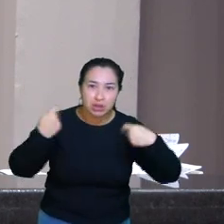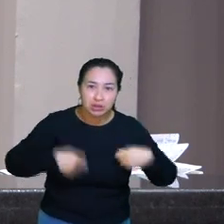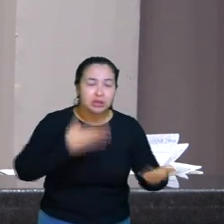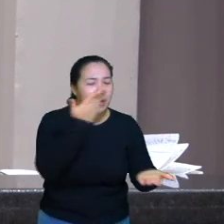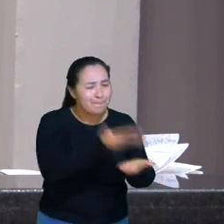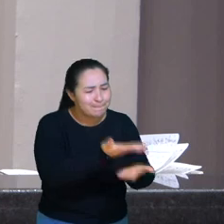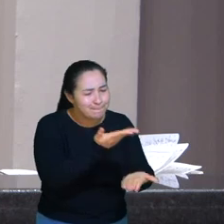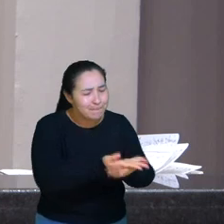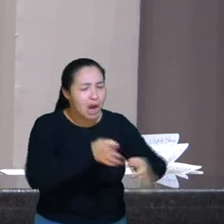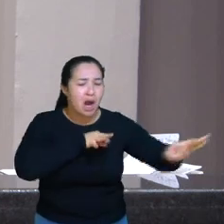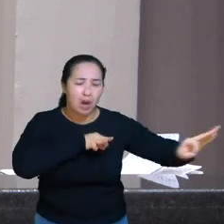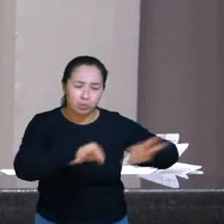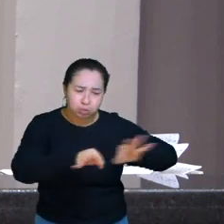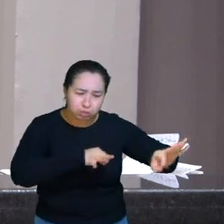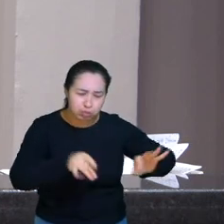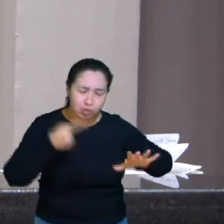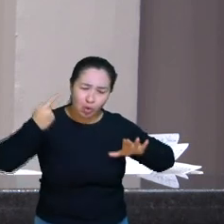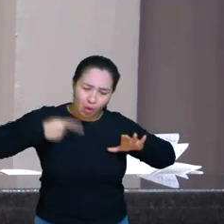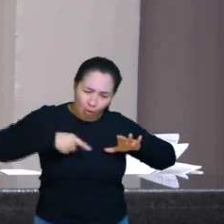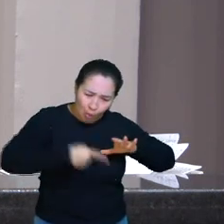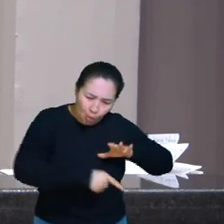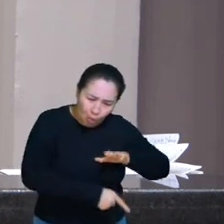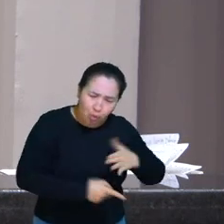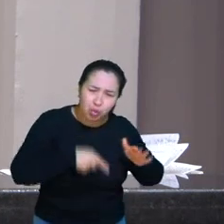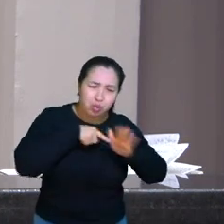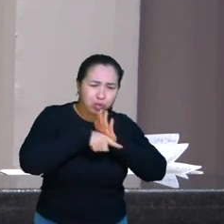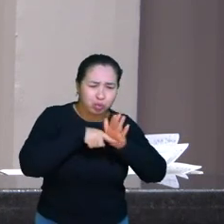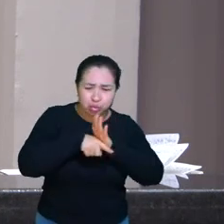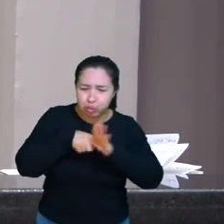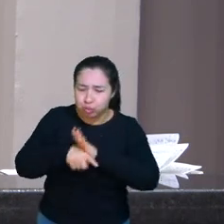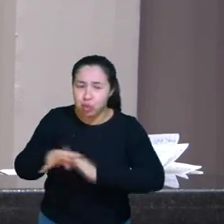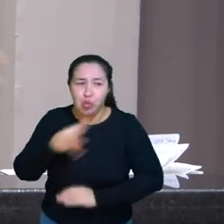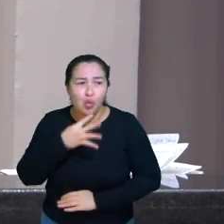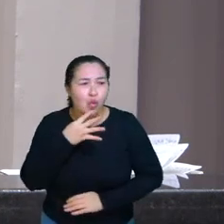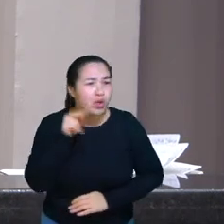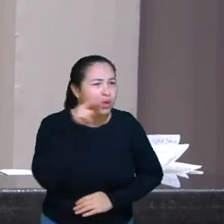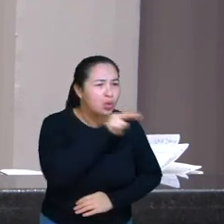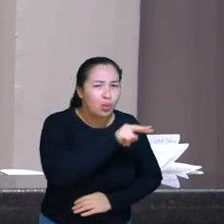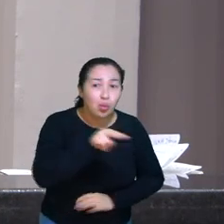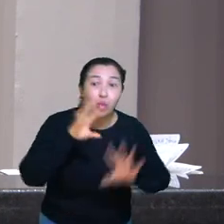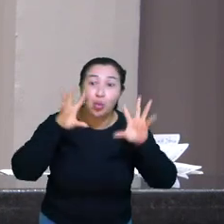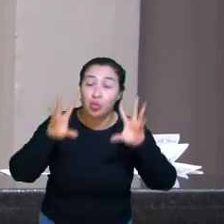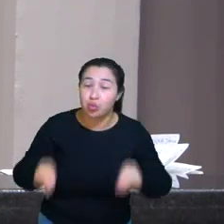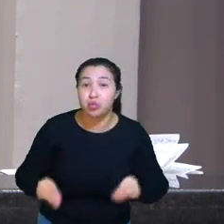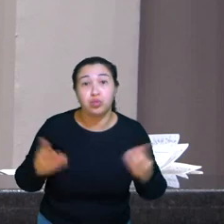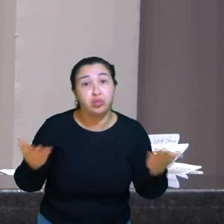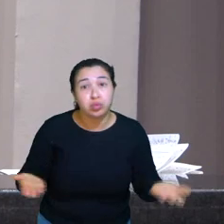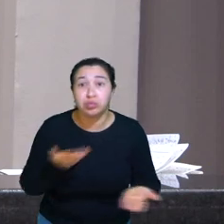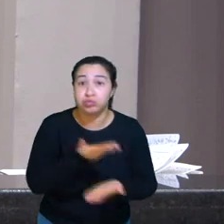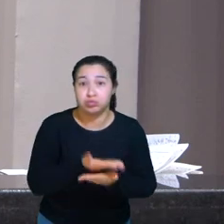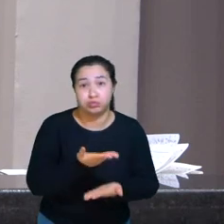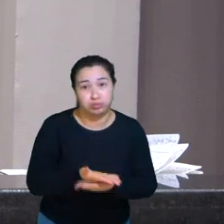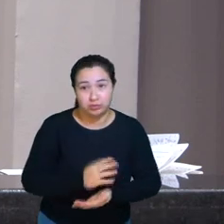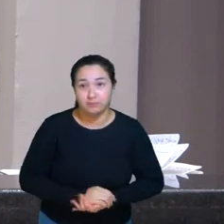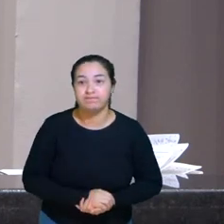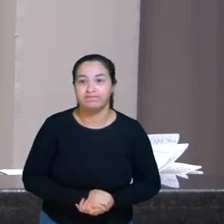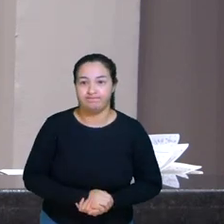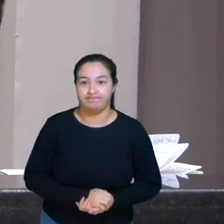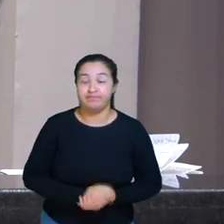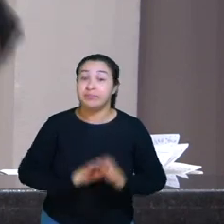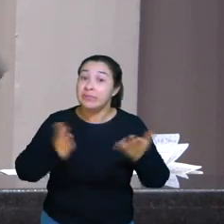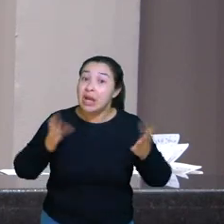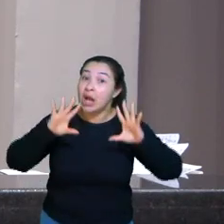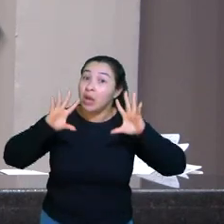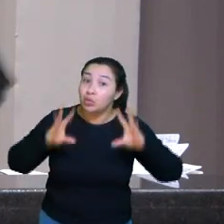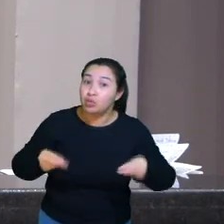planejar você tem que se apropriar você tem que conhecer o seu componente curricular então tudo que